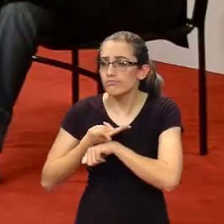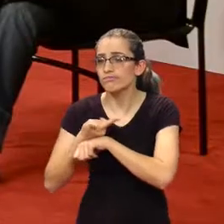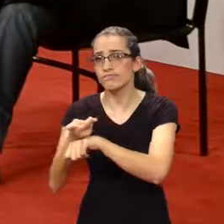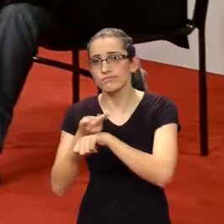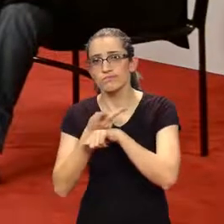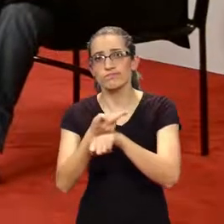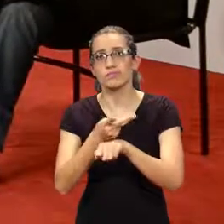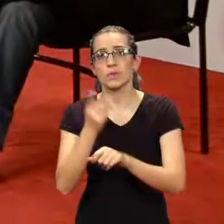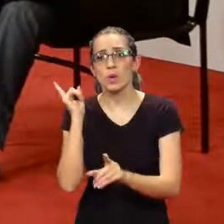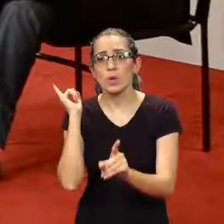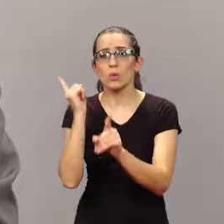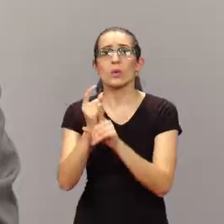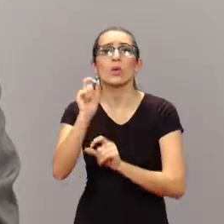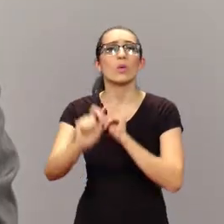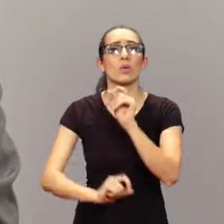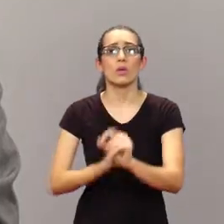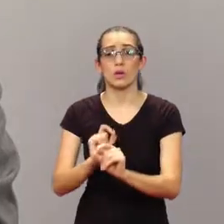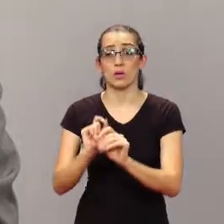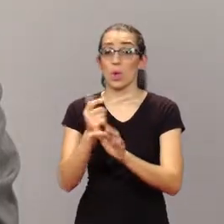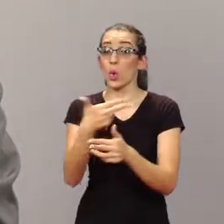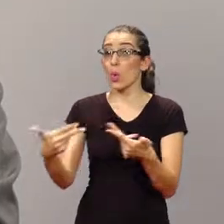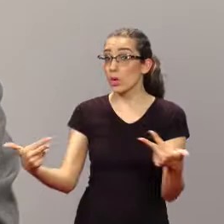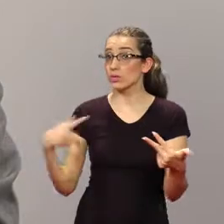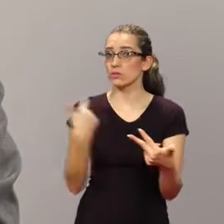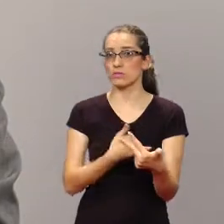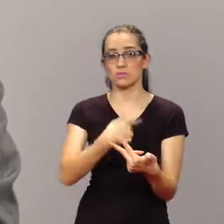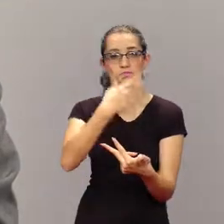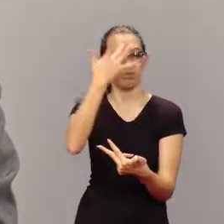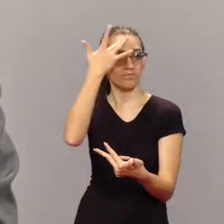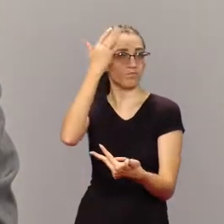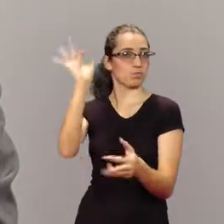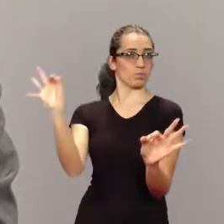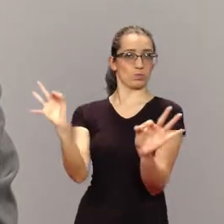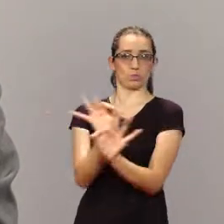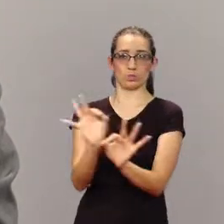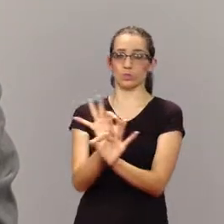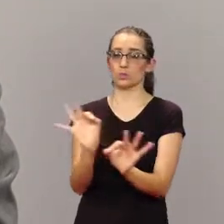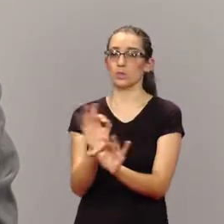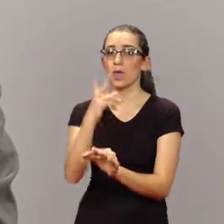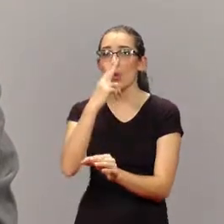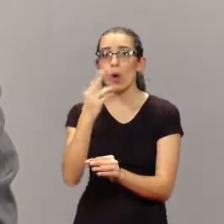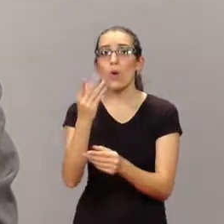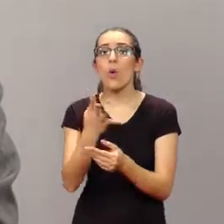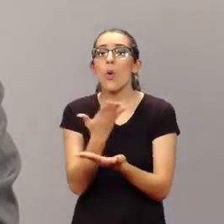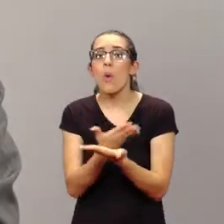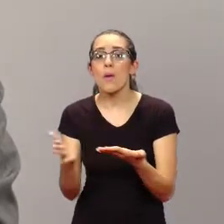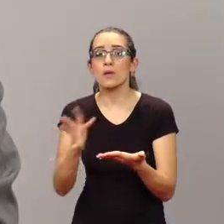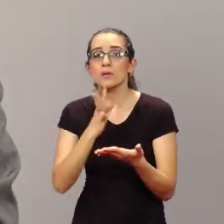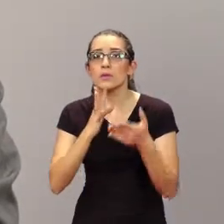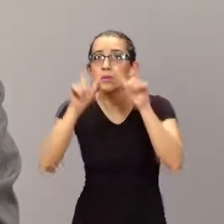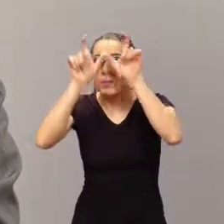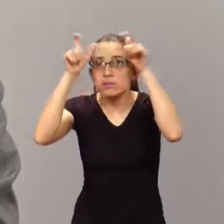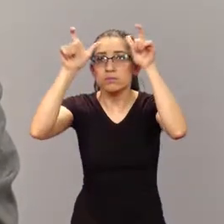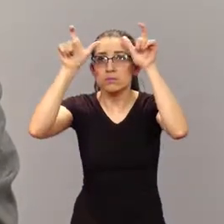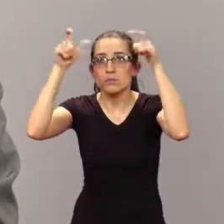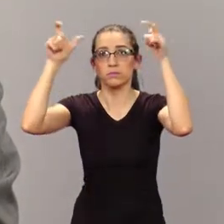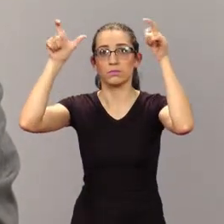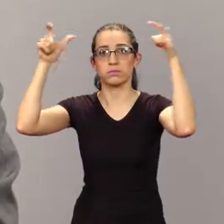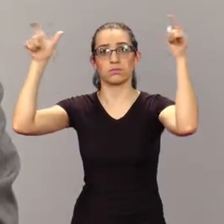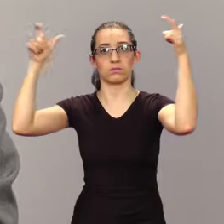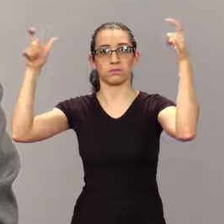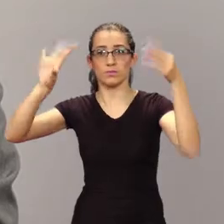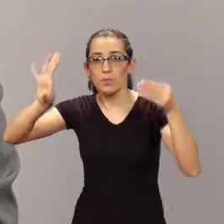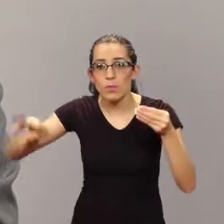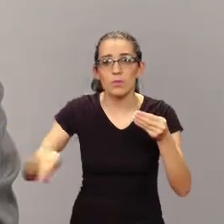sempre buscando investigar aquilo que a gente não sabe. Está sempre buscando agregar o conhecimento e tornar